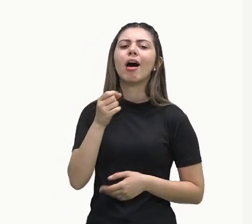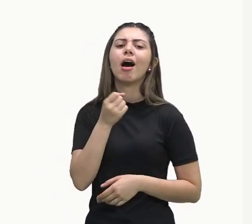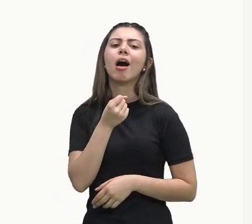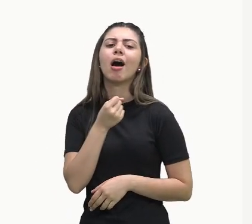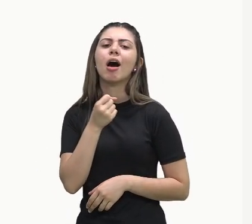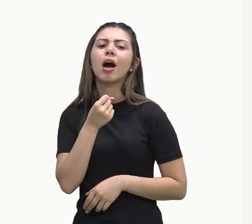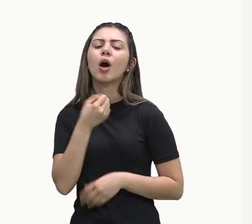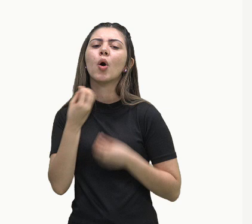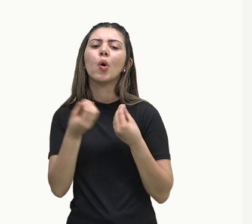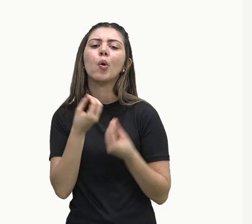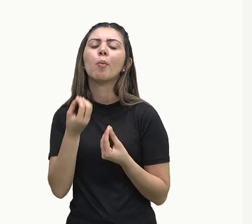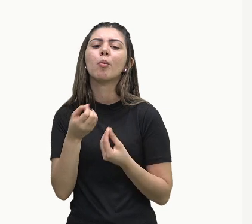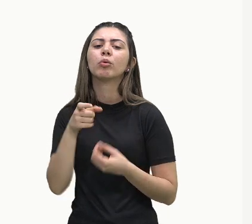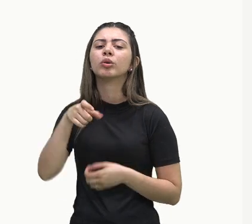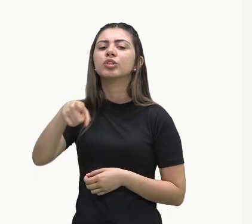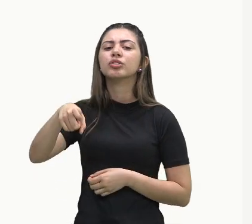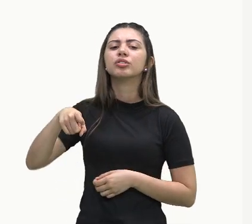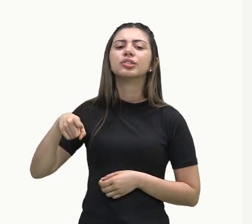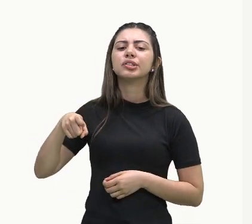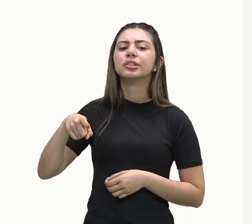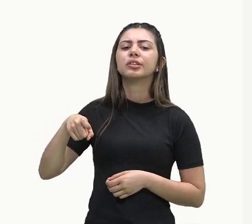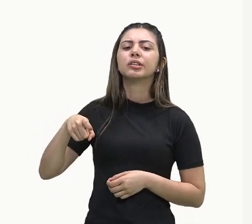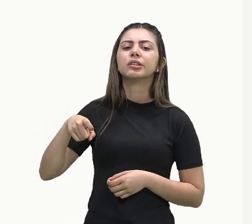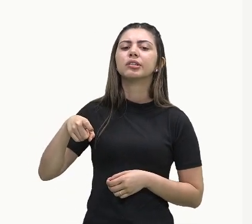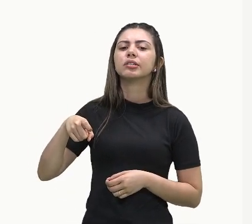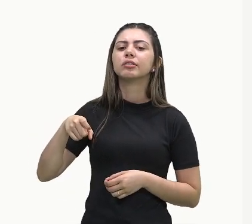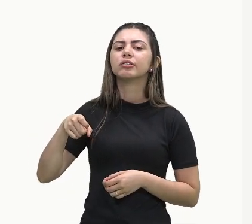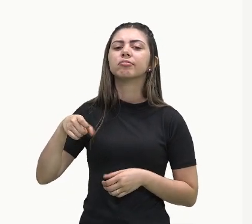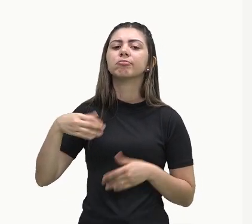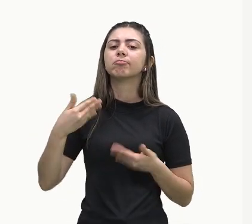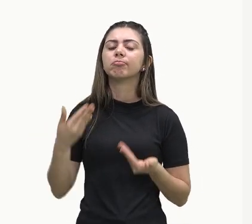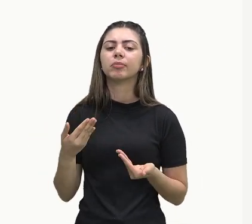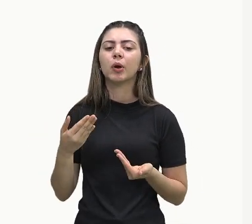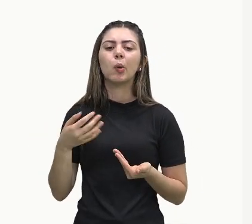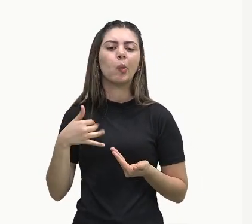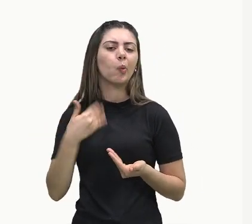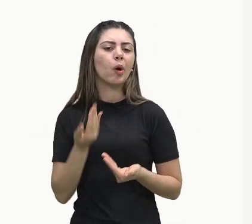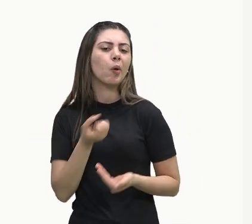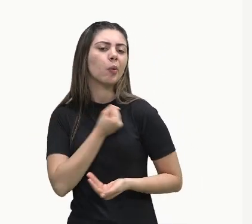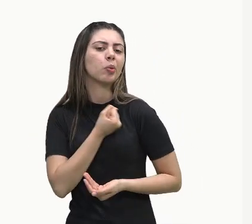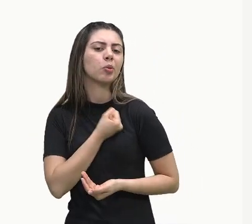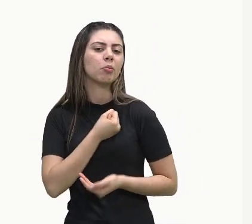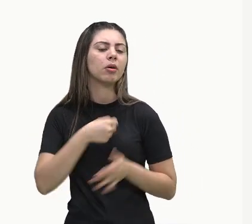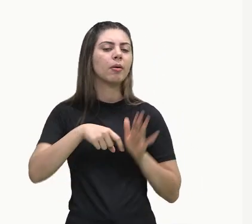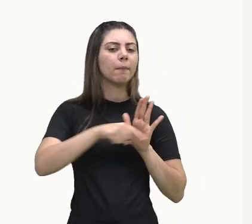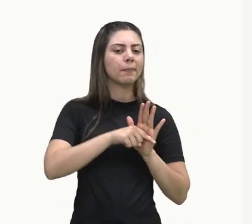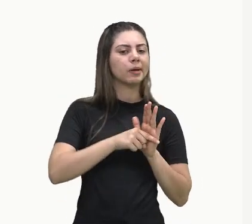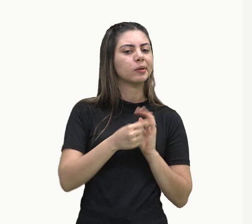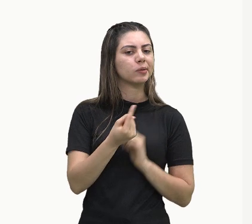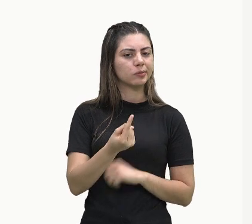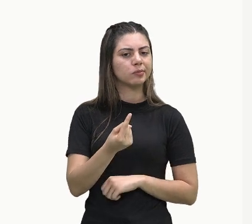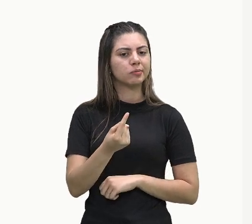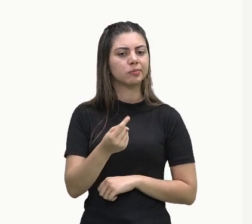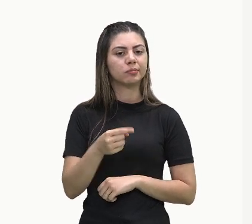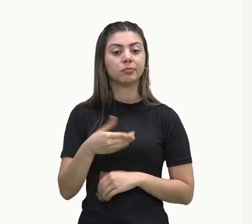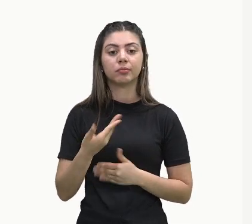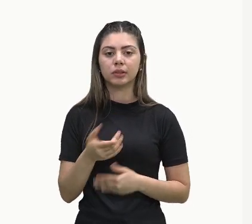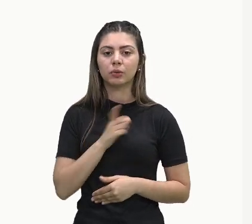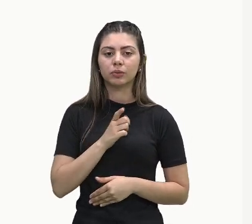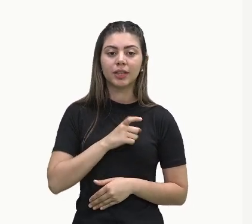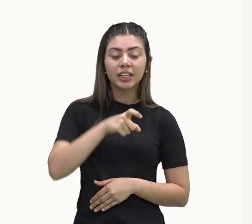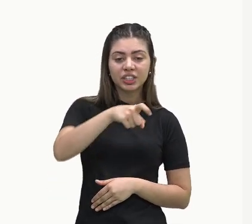coeficiente de x aqui no nosso ponto b coeficiente de x é -1 então aqui aonde tiver